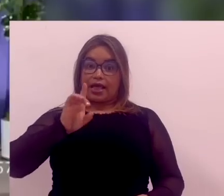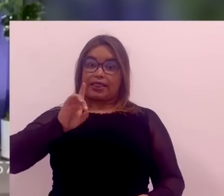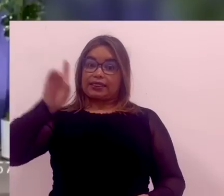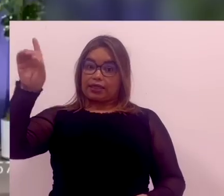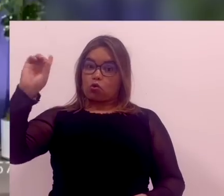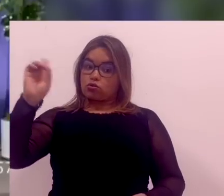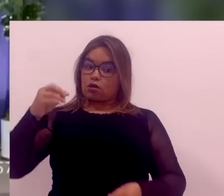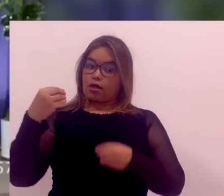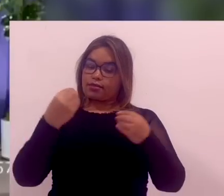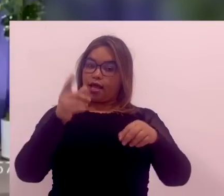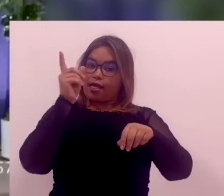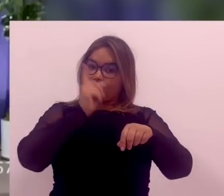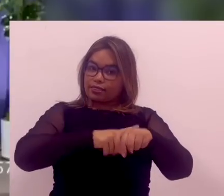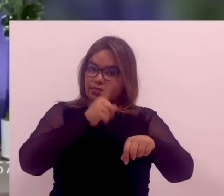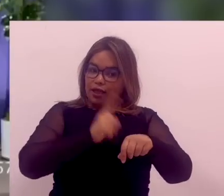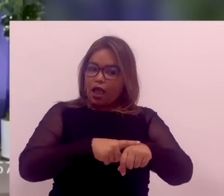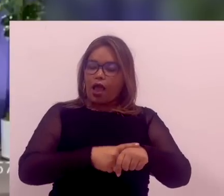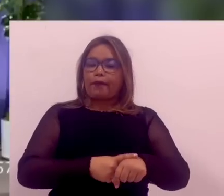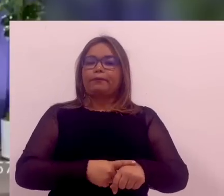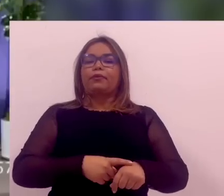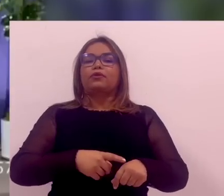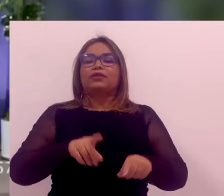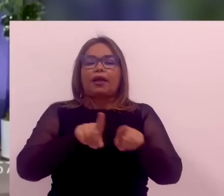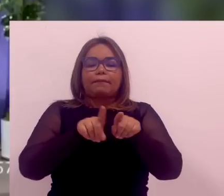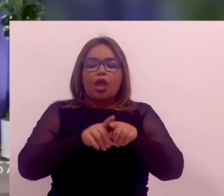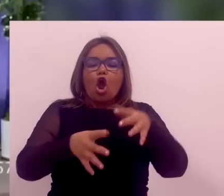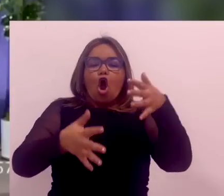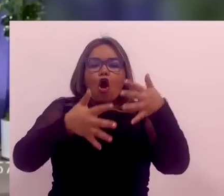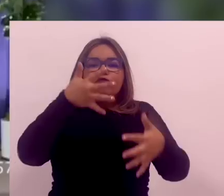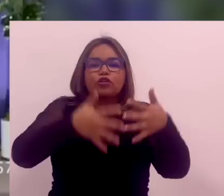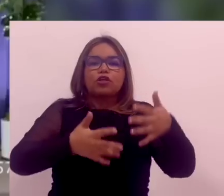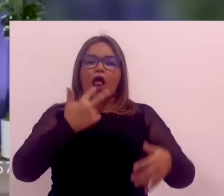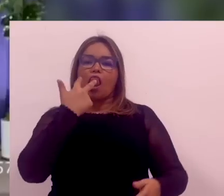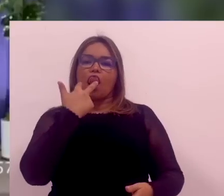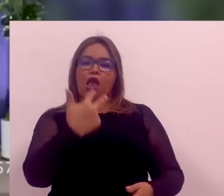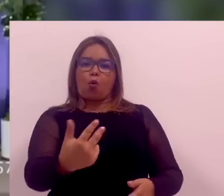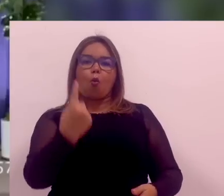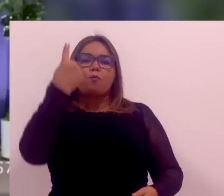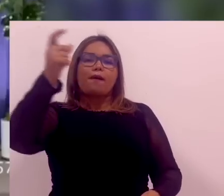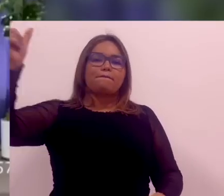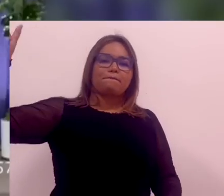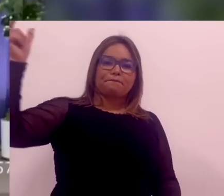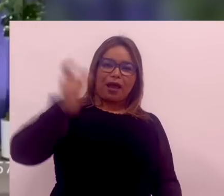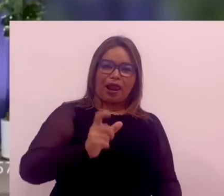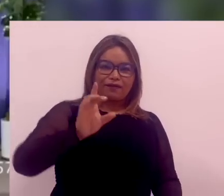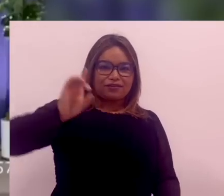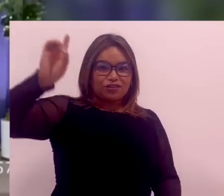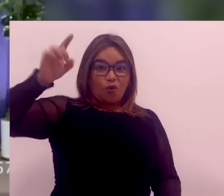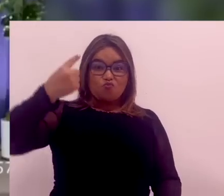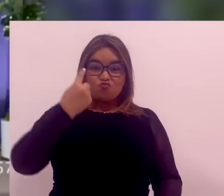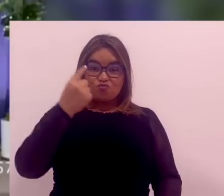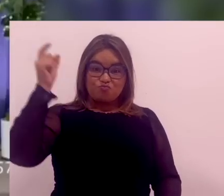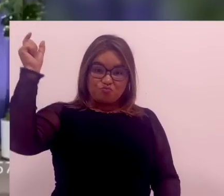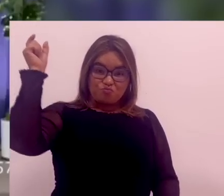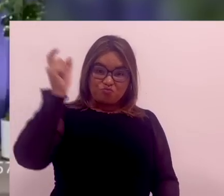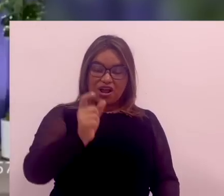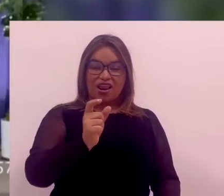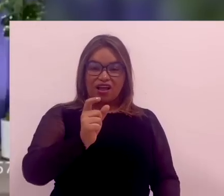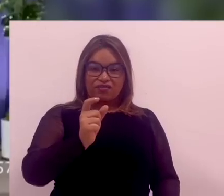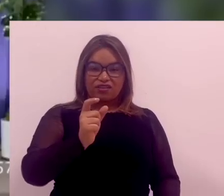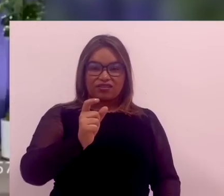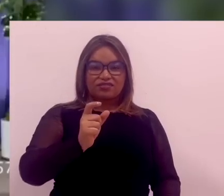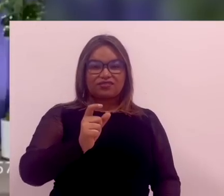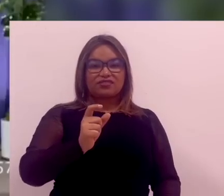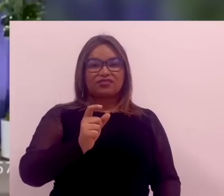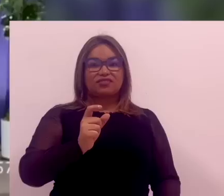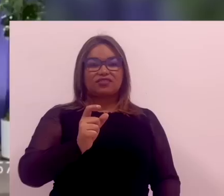por essa ação que os confundiu, uma palavra de Deus, uma palavra, apenas imaginem isto, uma palavra,